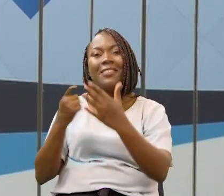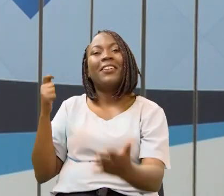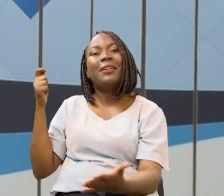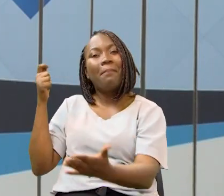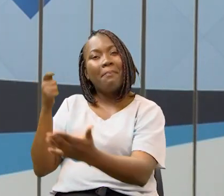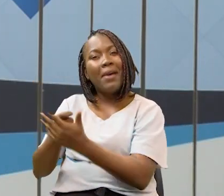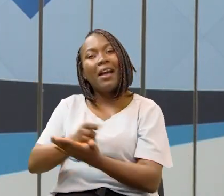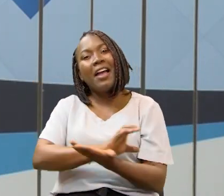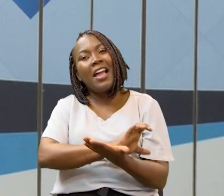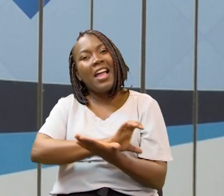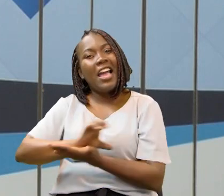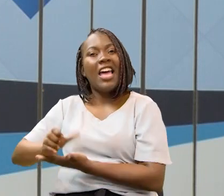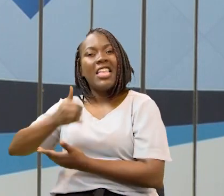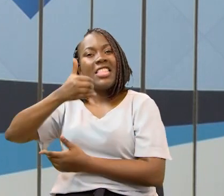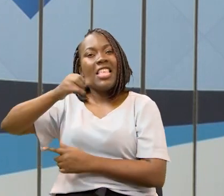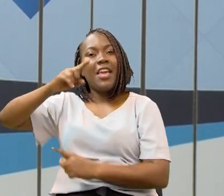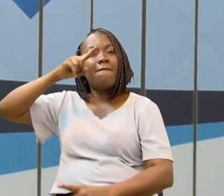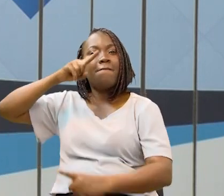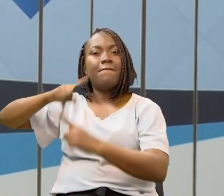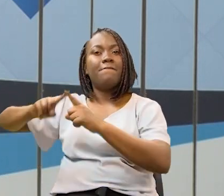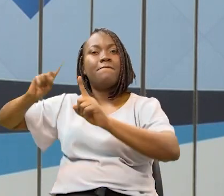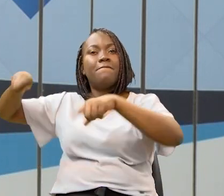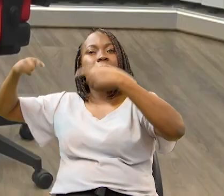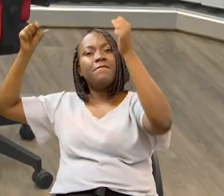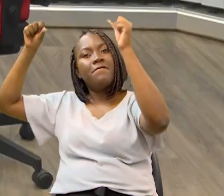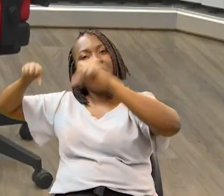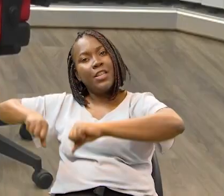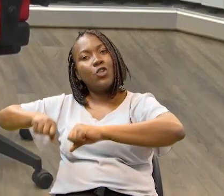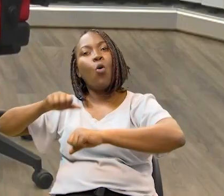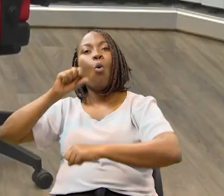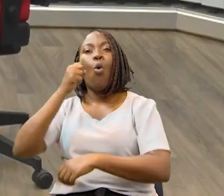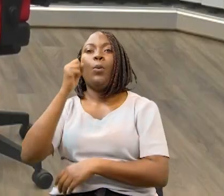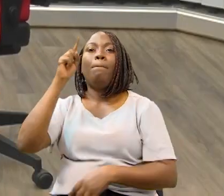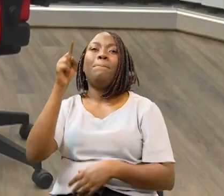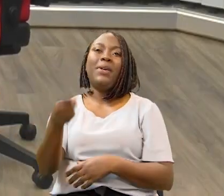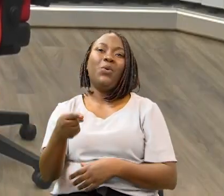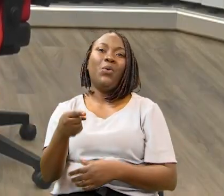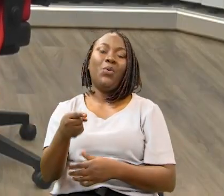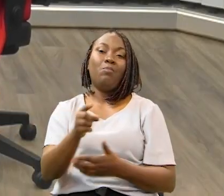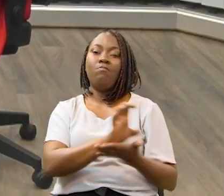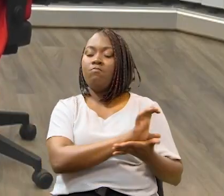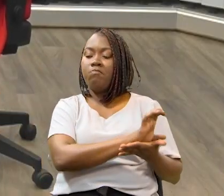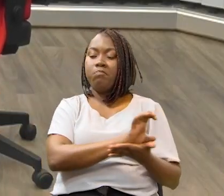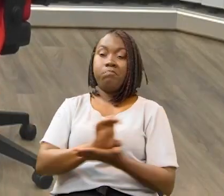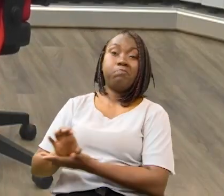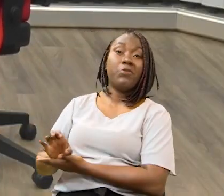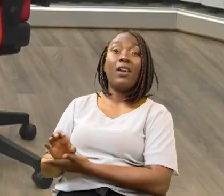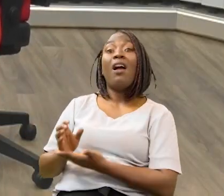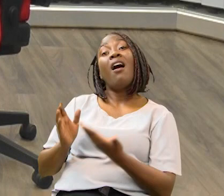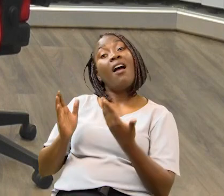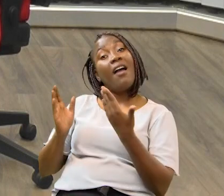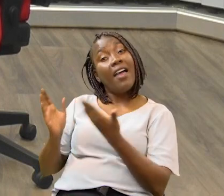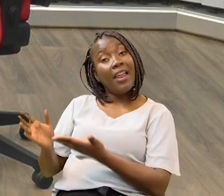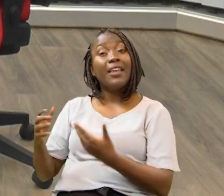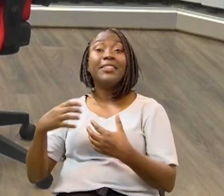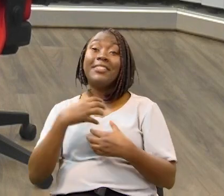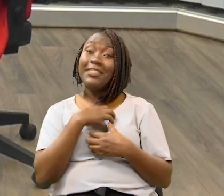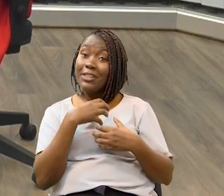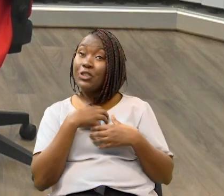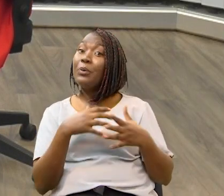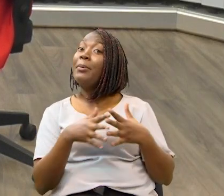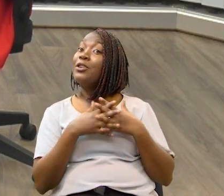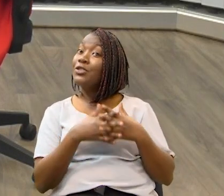pagar 10 vezes, né? Na multa, 10 vezes de 8 mil, né? A vítima, no caso, que se